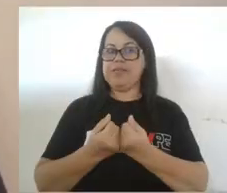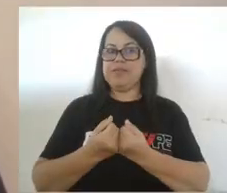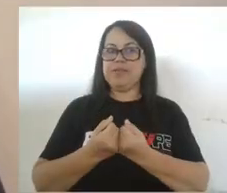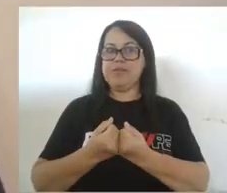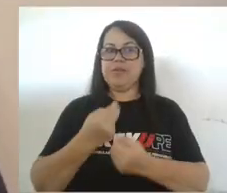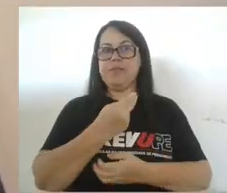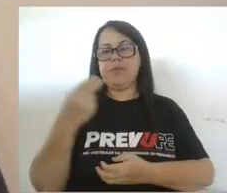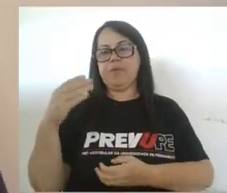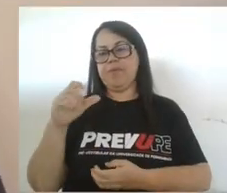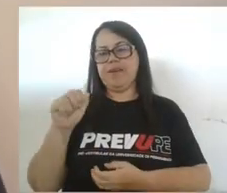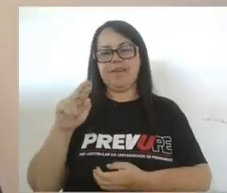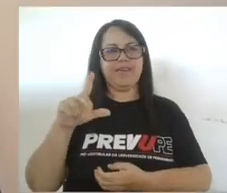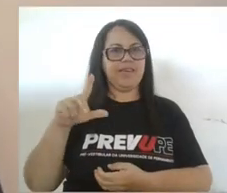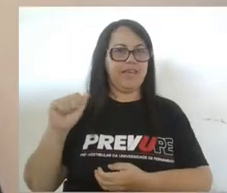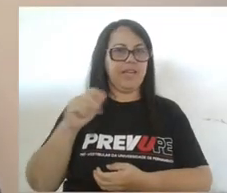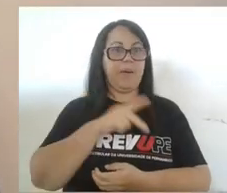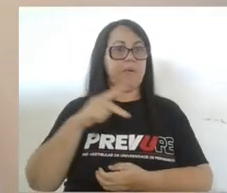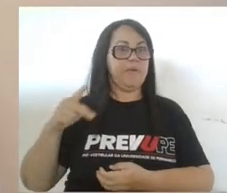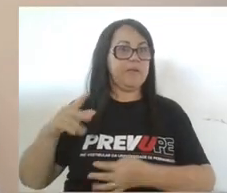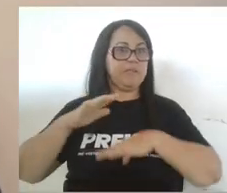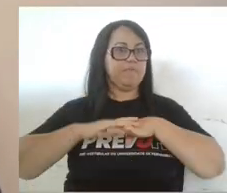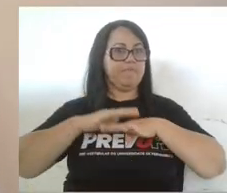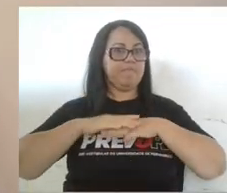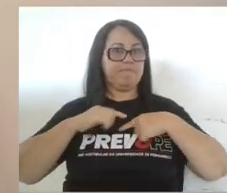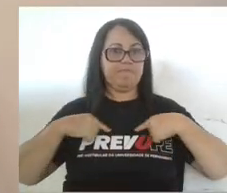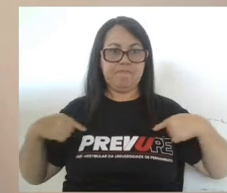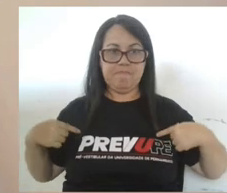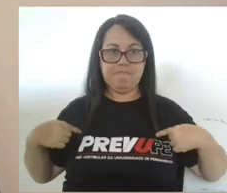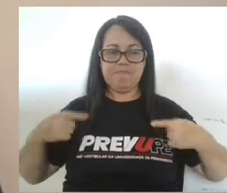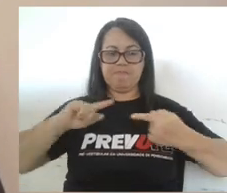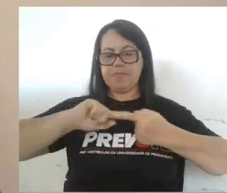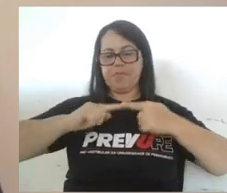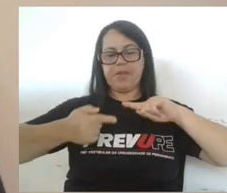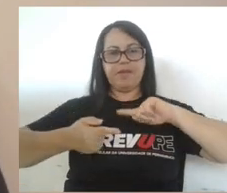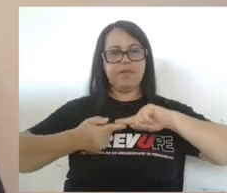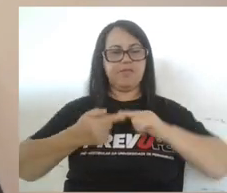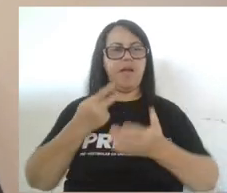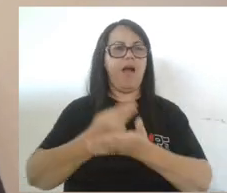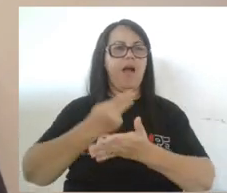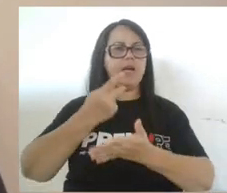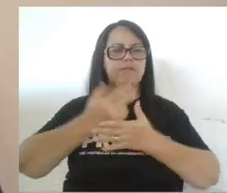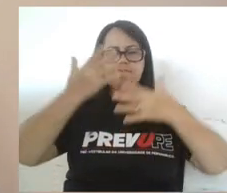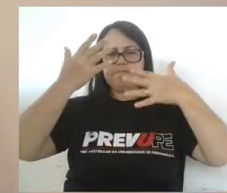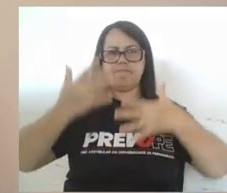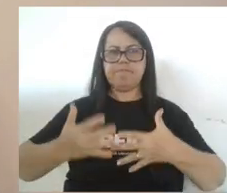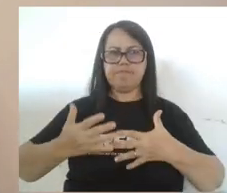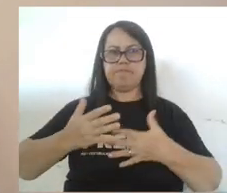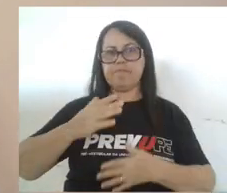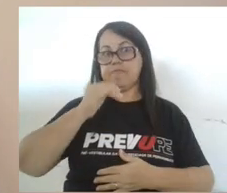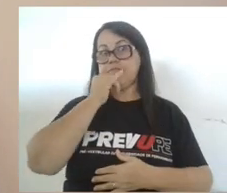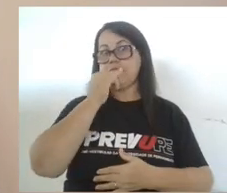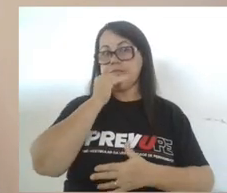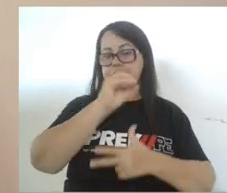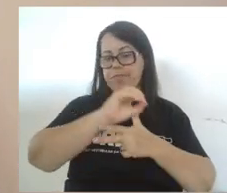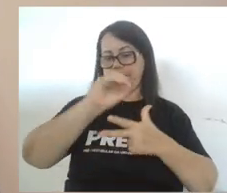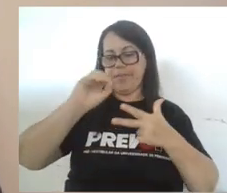Oi, pessoal, sou Carla Moura, professora formadora de matemática do Prevup. A geometria é um ponto bastante abordado em